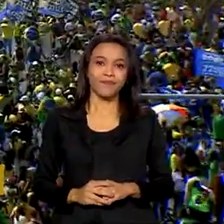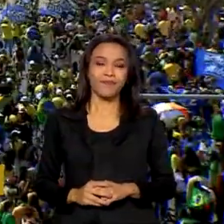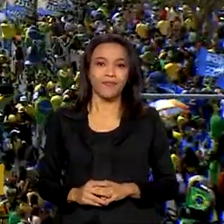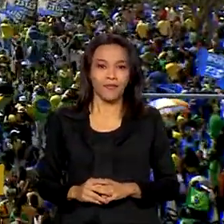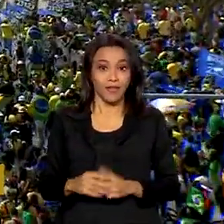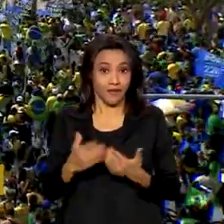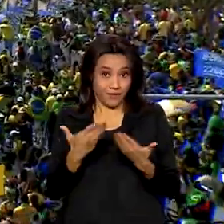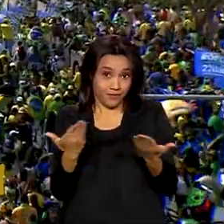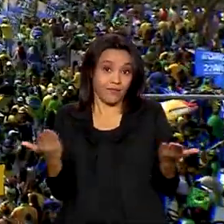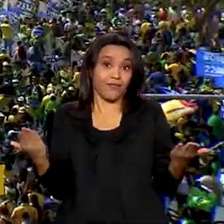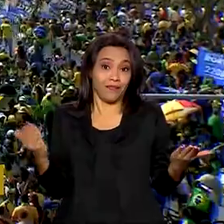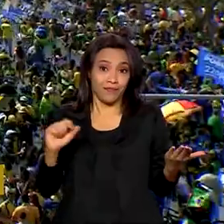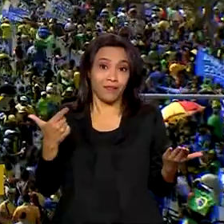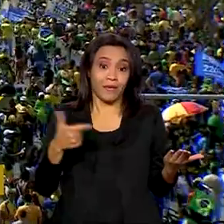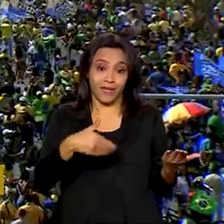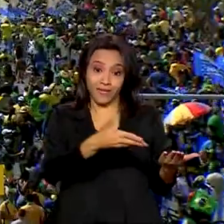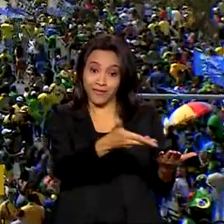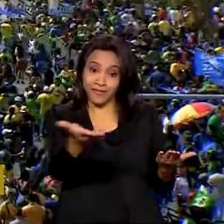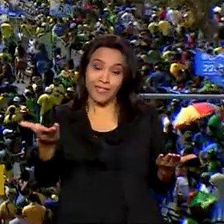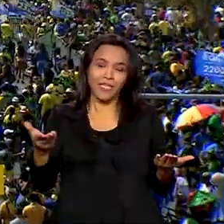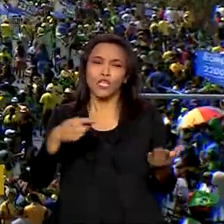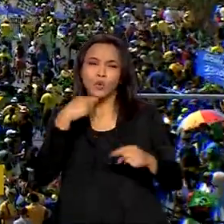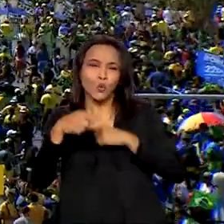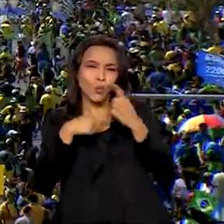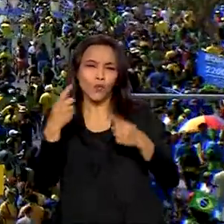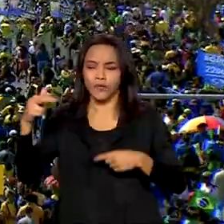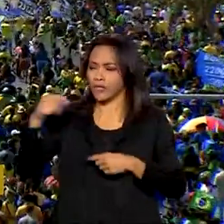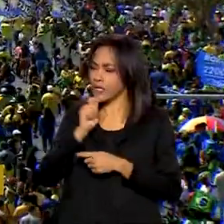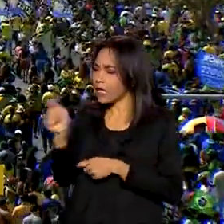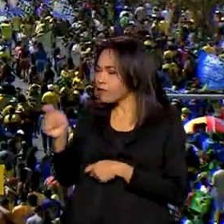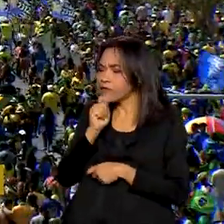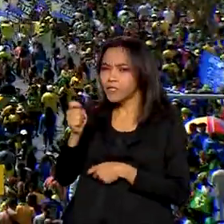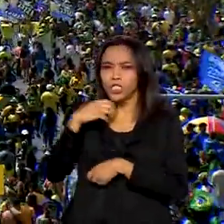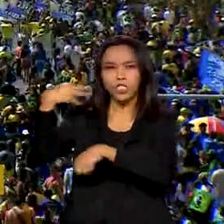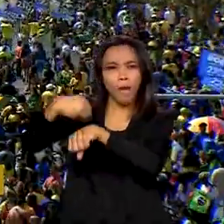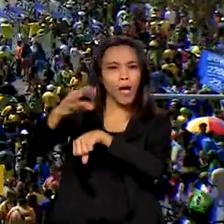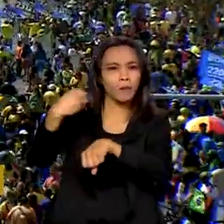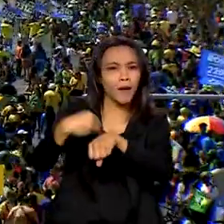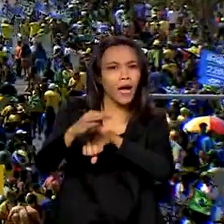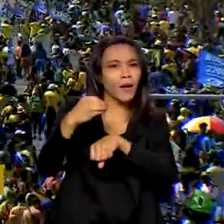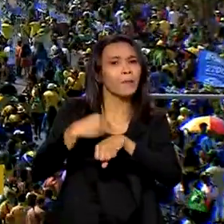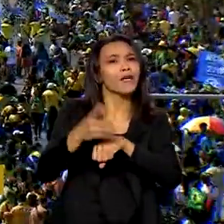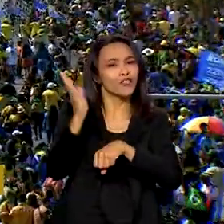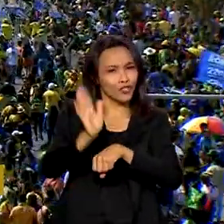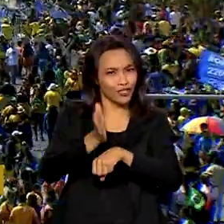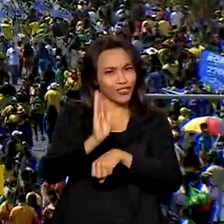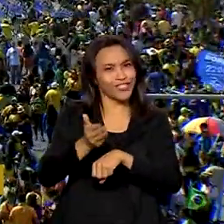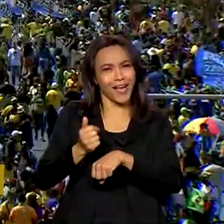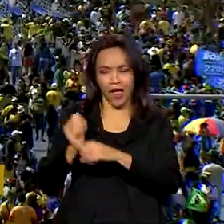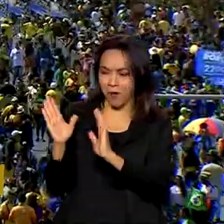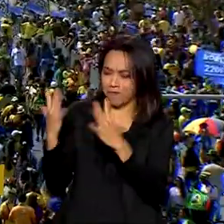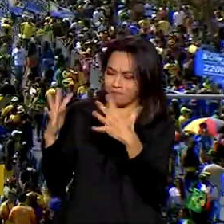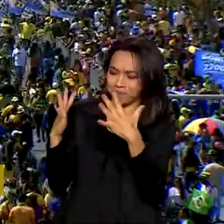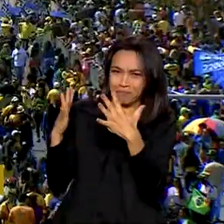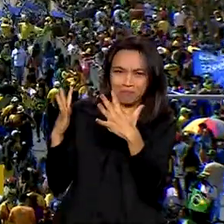Armadas abrilhantando, tirando dúvidas, trazendo curiosidades, né? Que a gente... Já receberam elogios ali também,